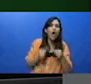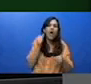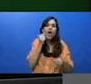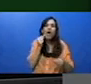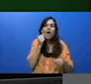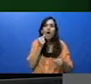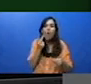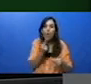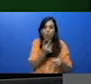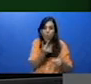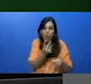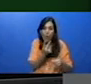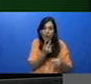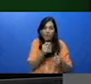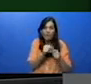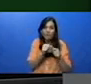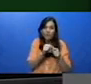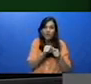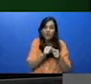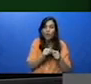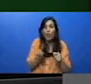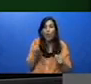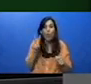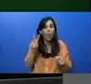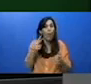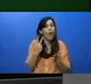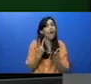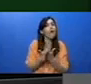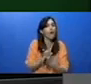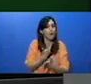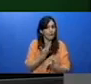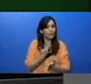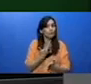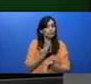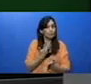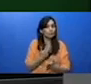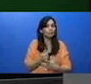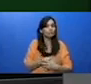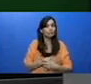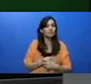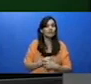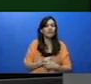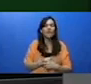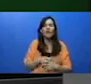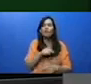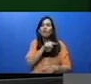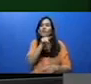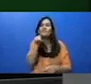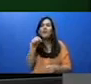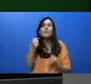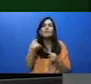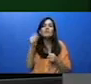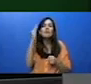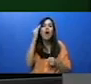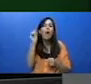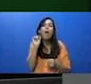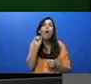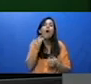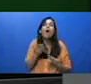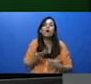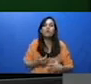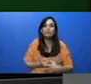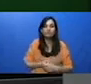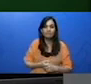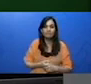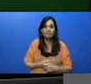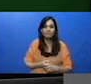Maria cometeram 2 erros no registro que fizeram. Descubra em que jogada isso ocorreu e